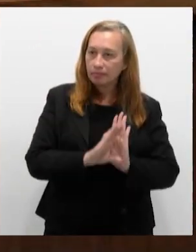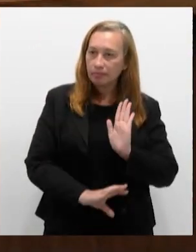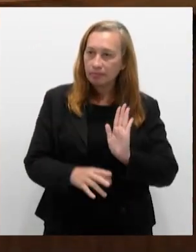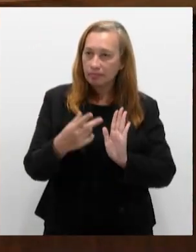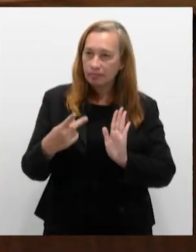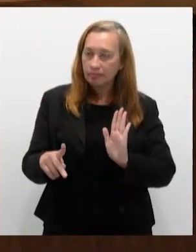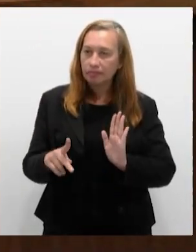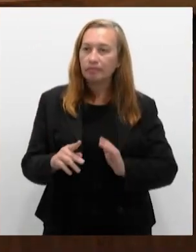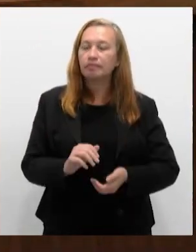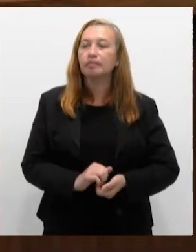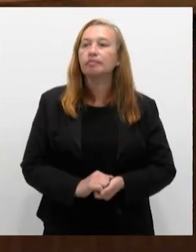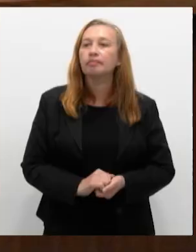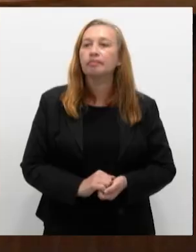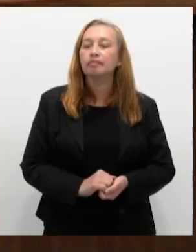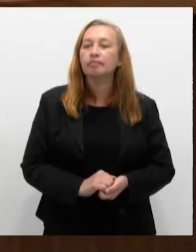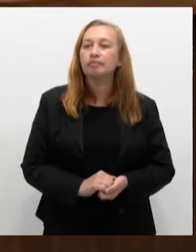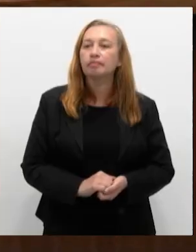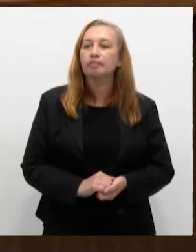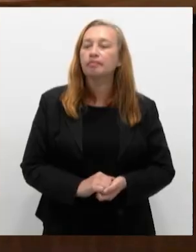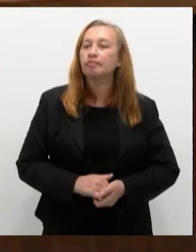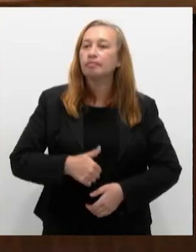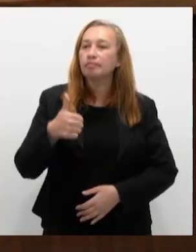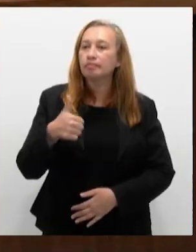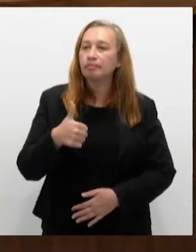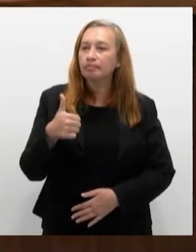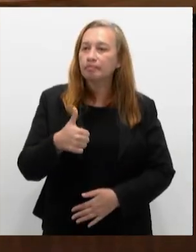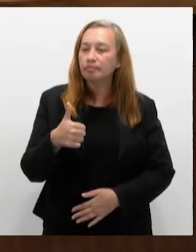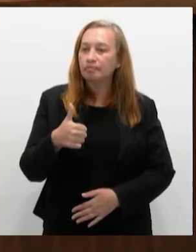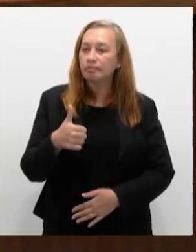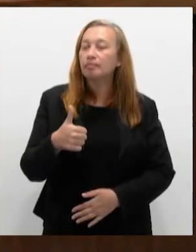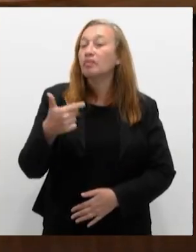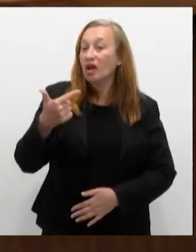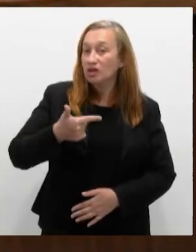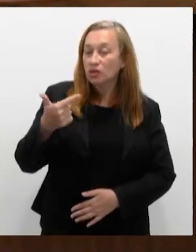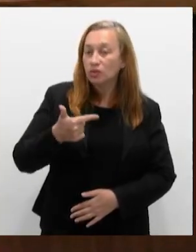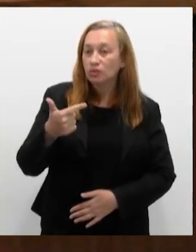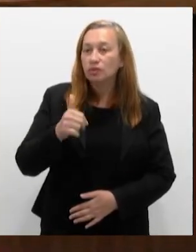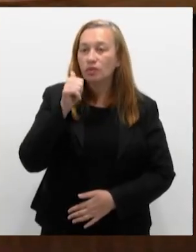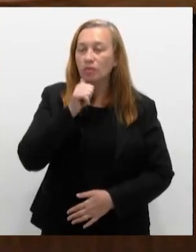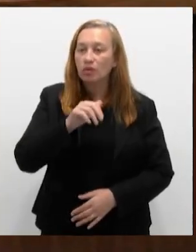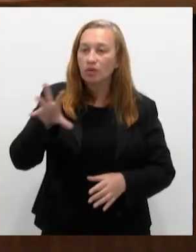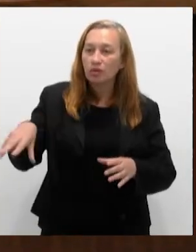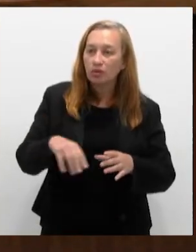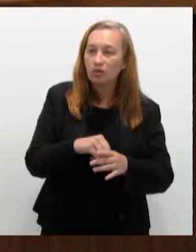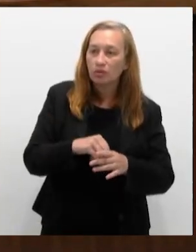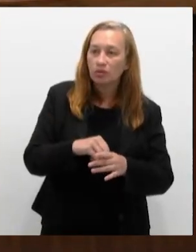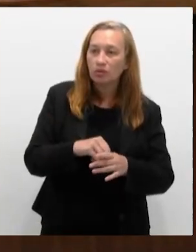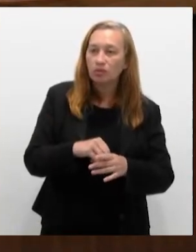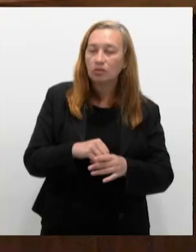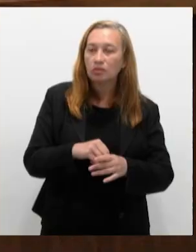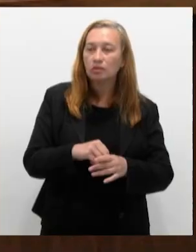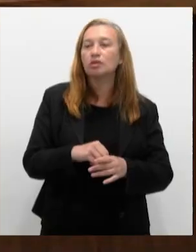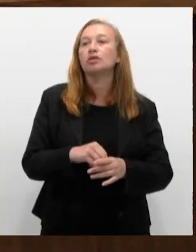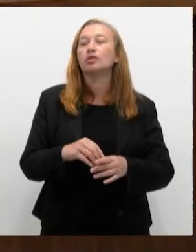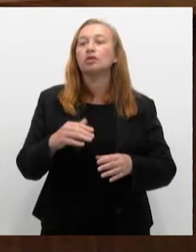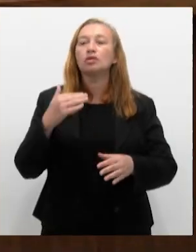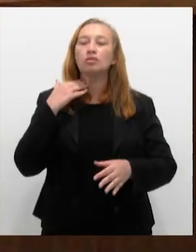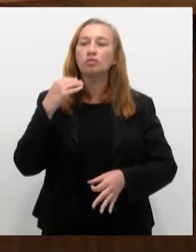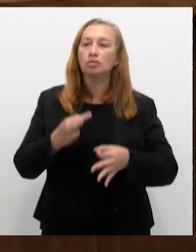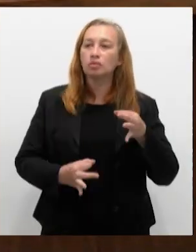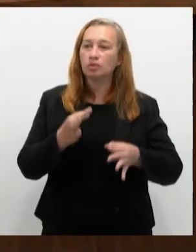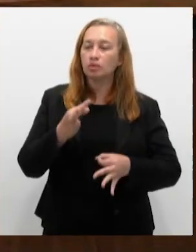a ministra Maria Cláudia foi a segunda mulher a integrar o Tribunal Superior Eleitoral pela classe